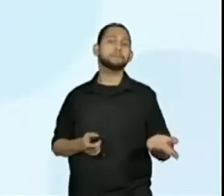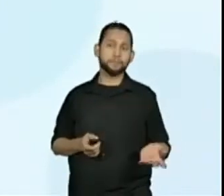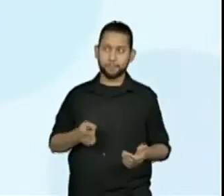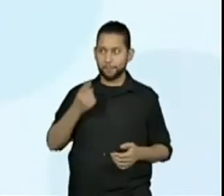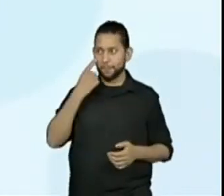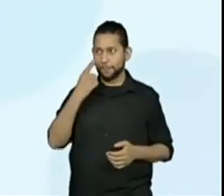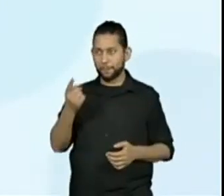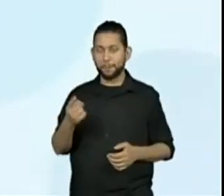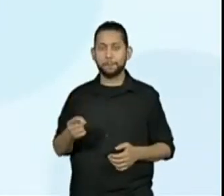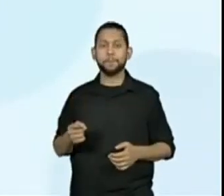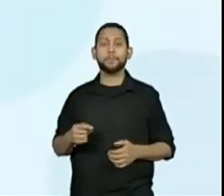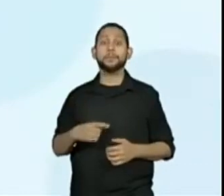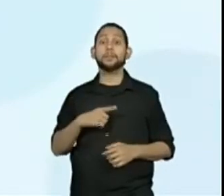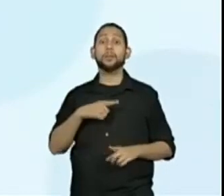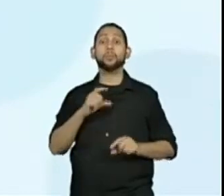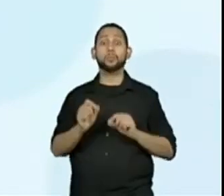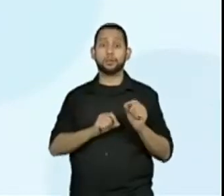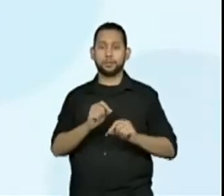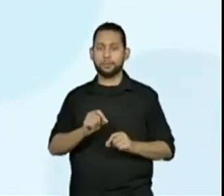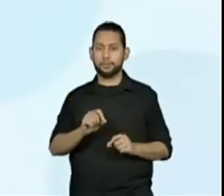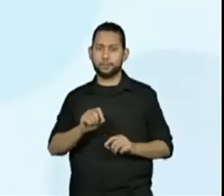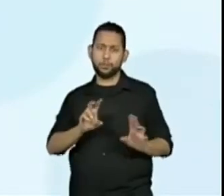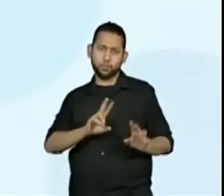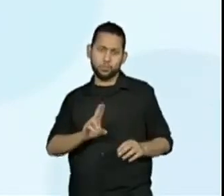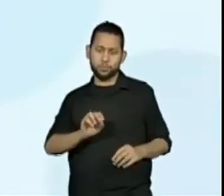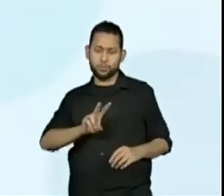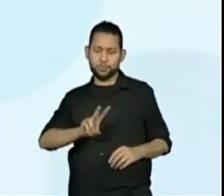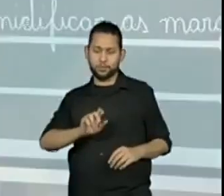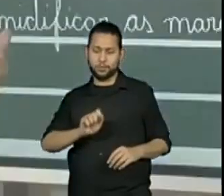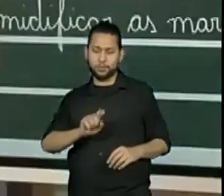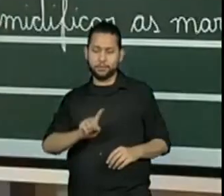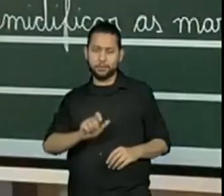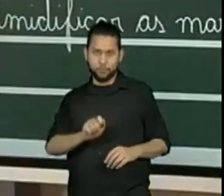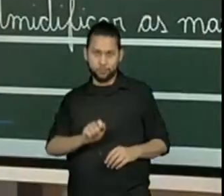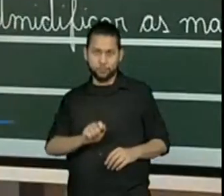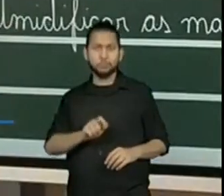Amenizar a vazão. Quero dizer, quando esse rio enche,